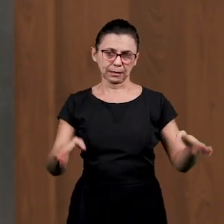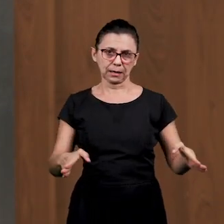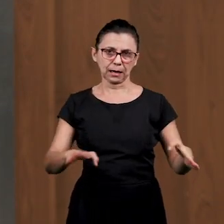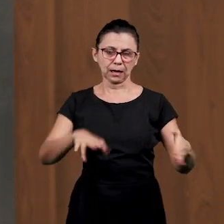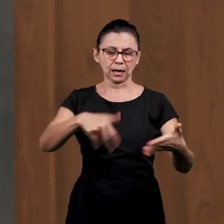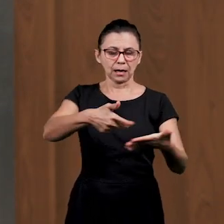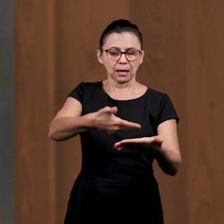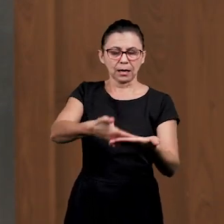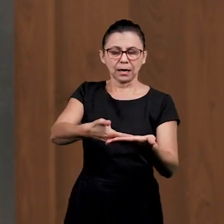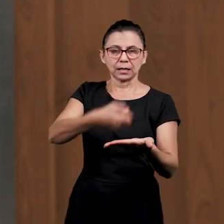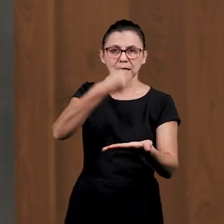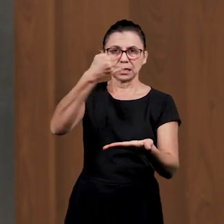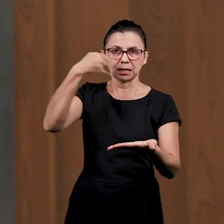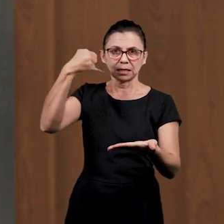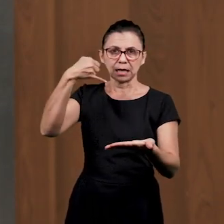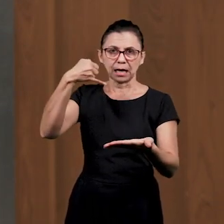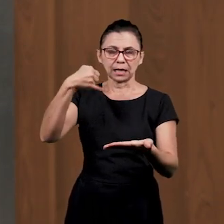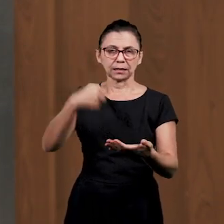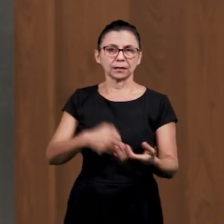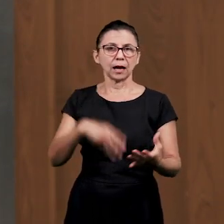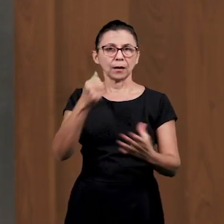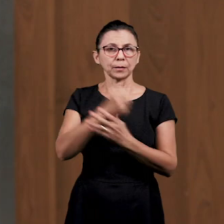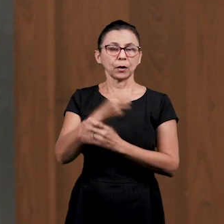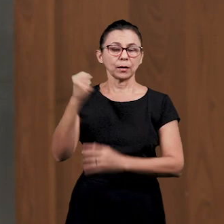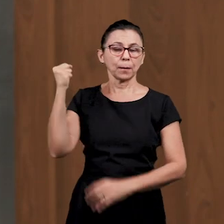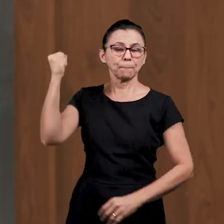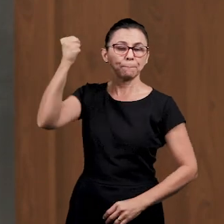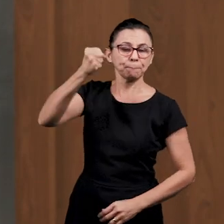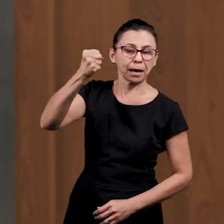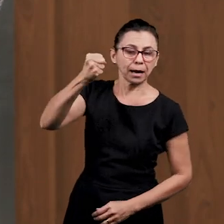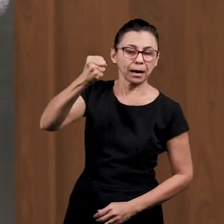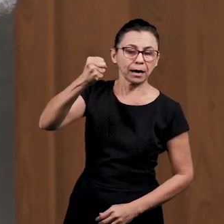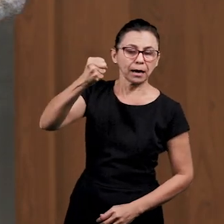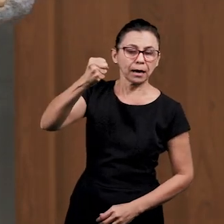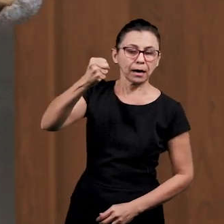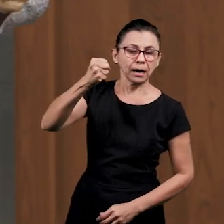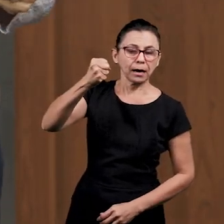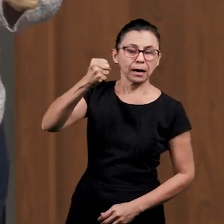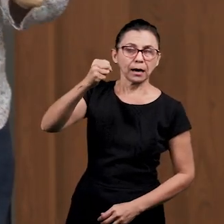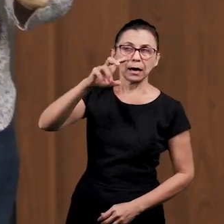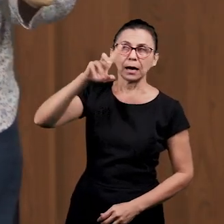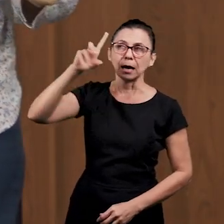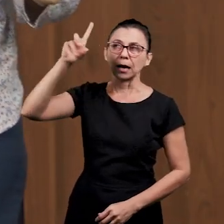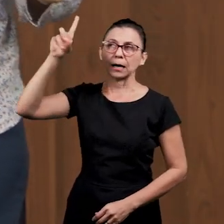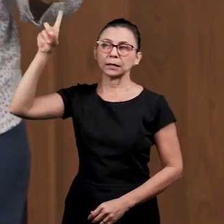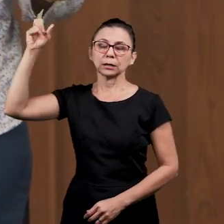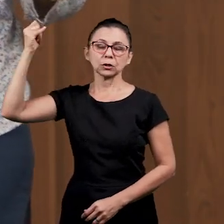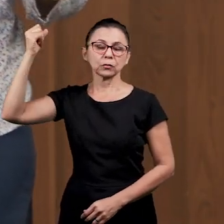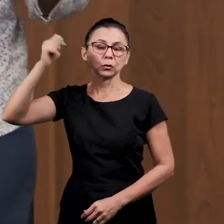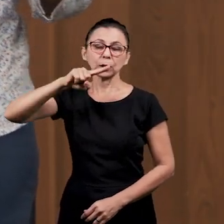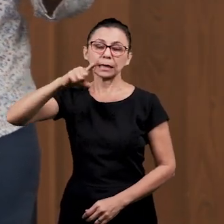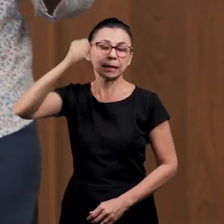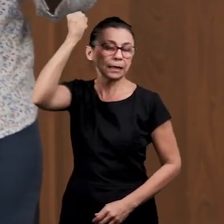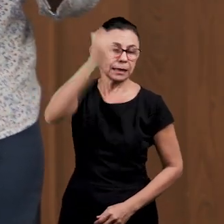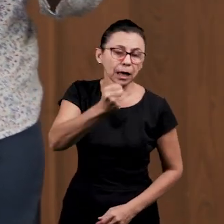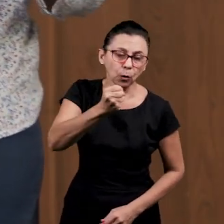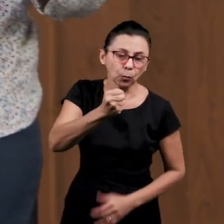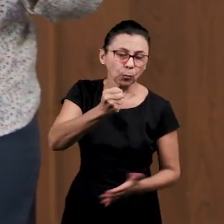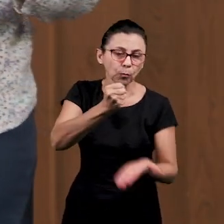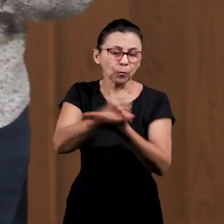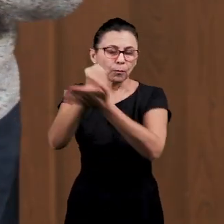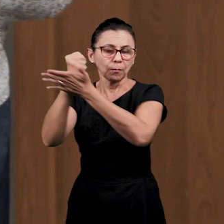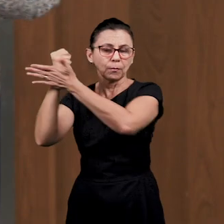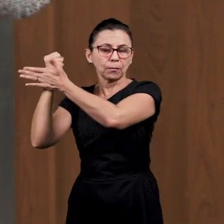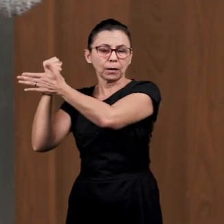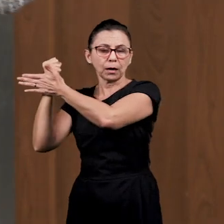tu temes a Deus, Abraão. Agora eu sei, Abraão, que tu conheces a minha soberania. Então